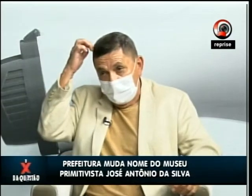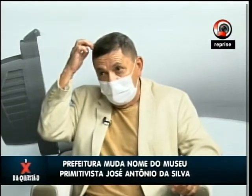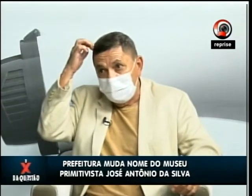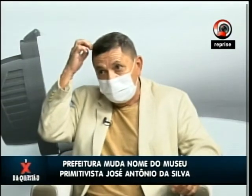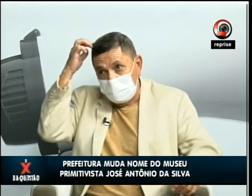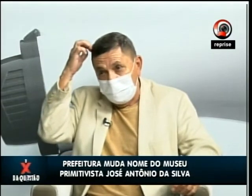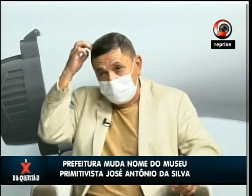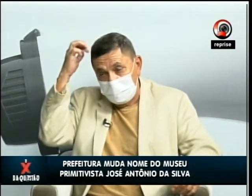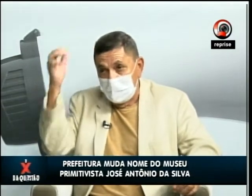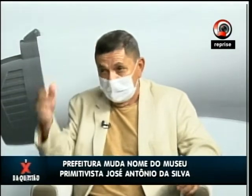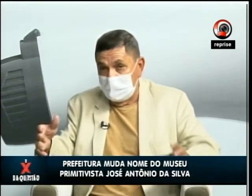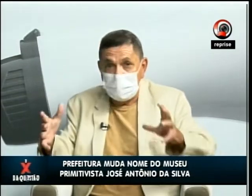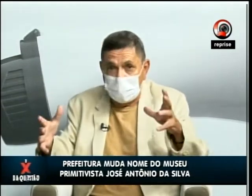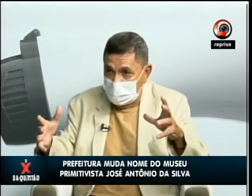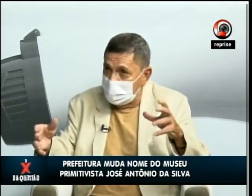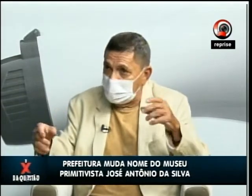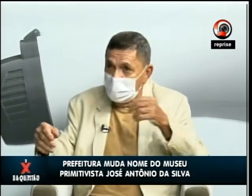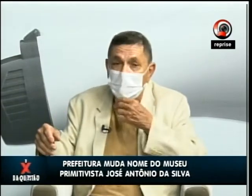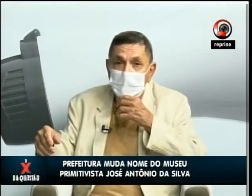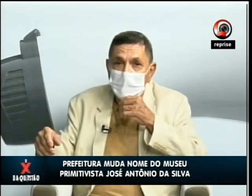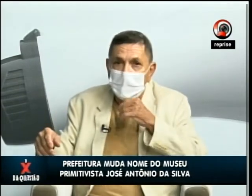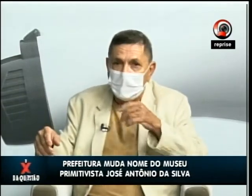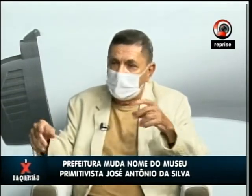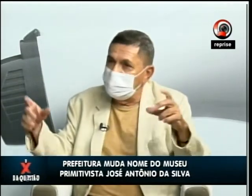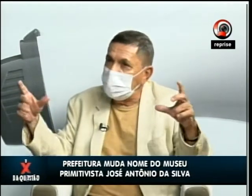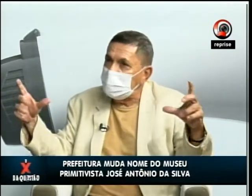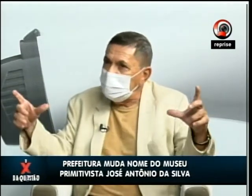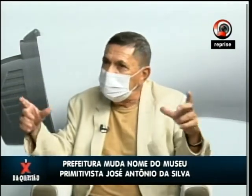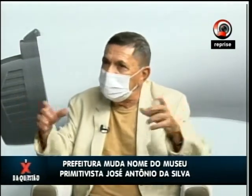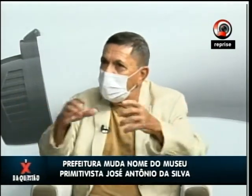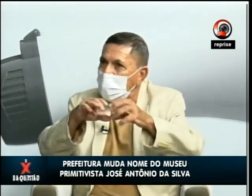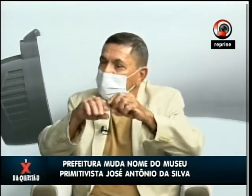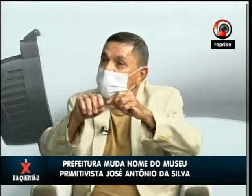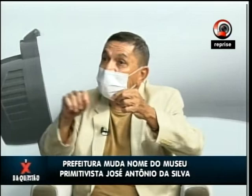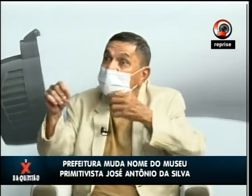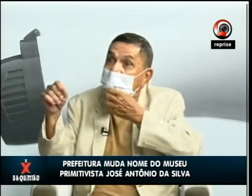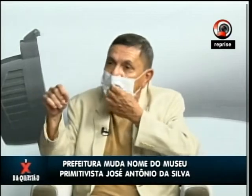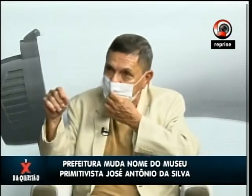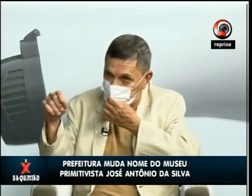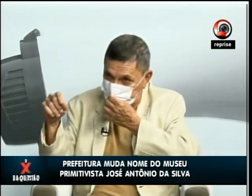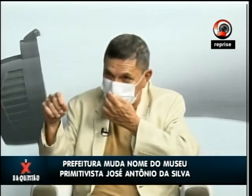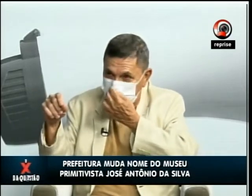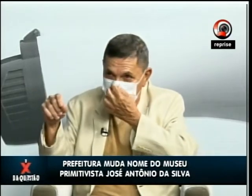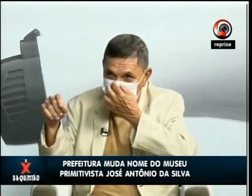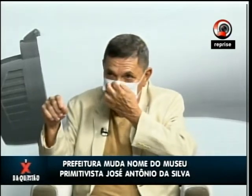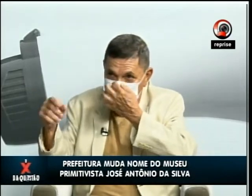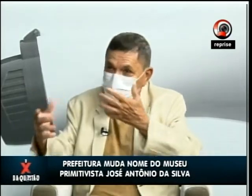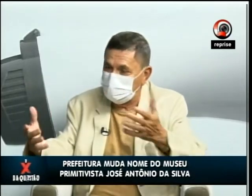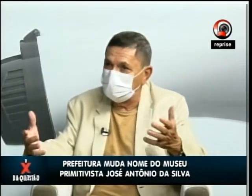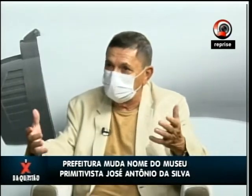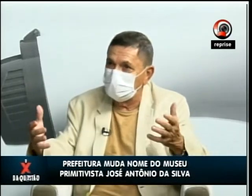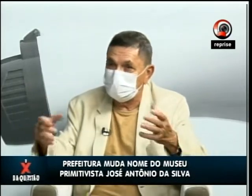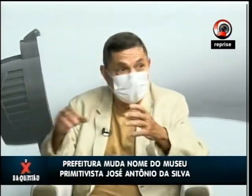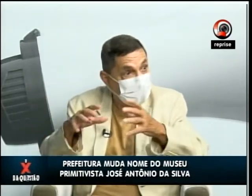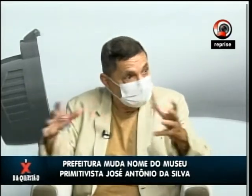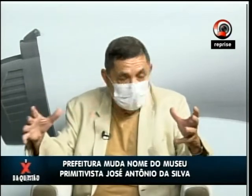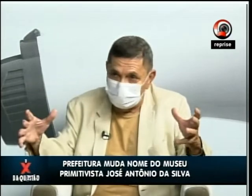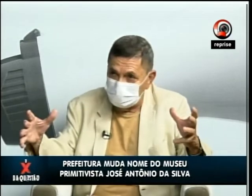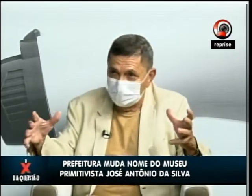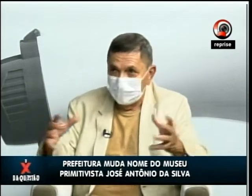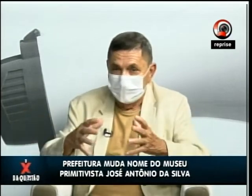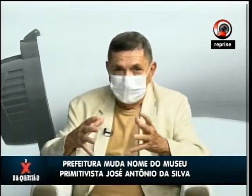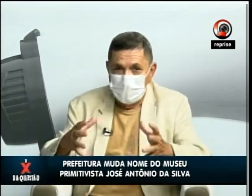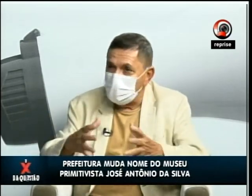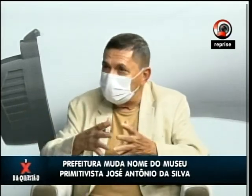o museu em funcionamento naquela época havia 15 Quadros rasgados e do José Antônio da